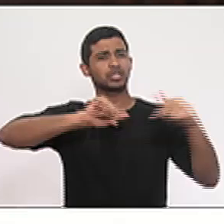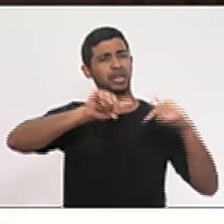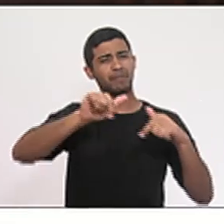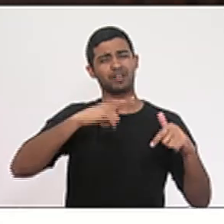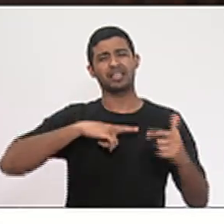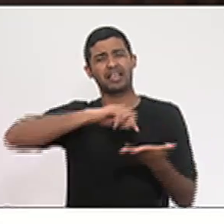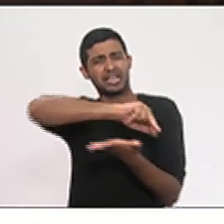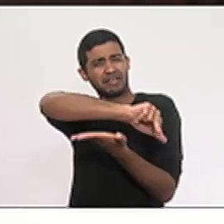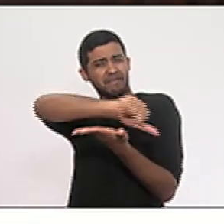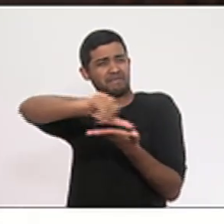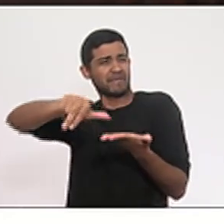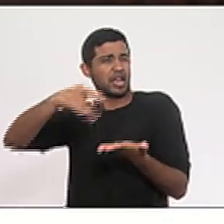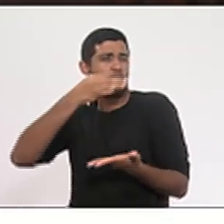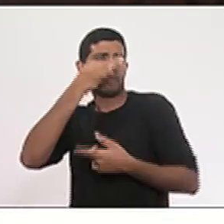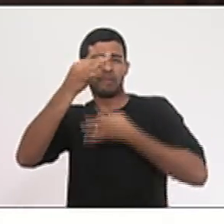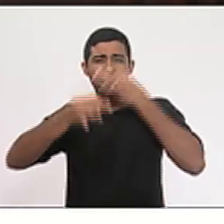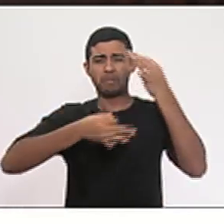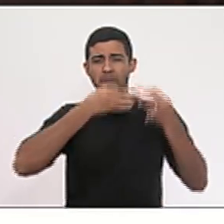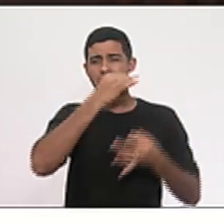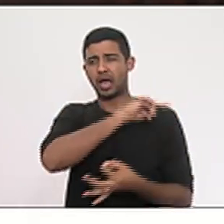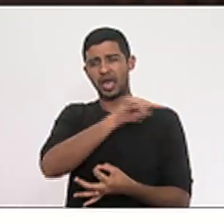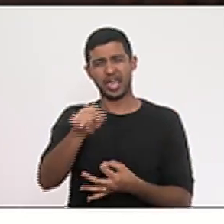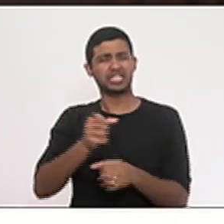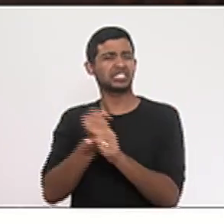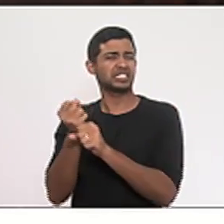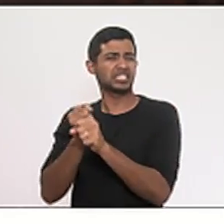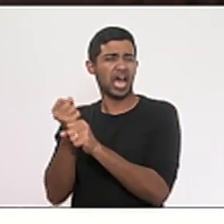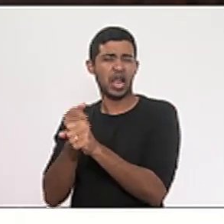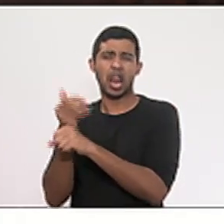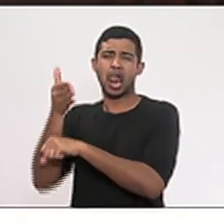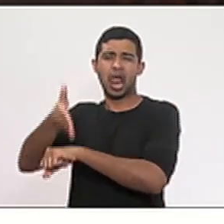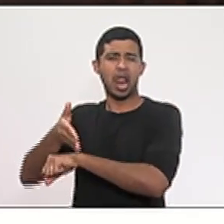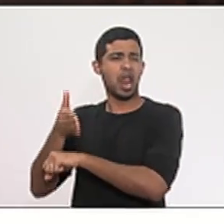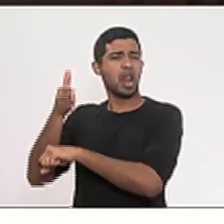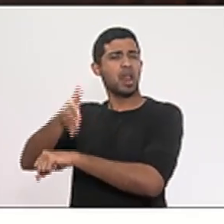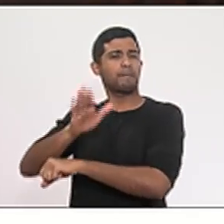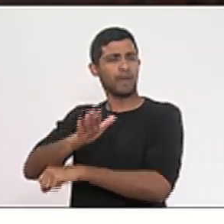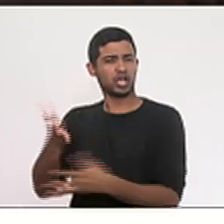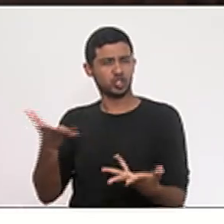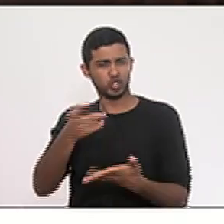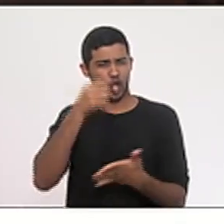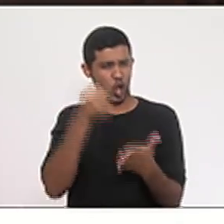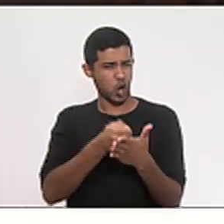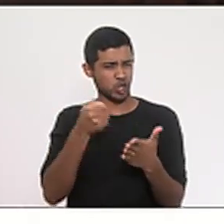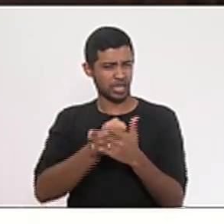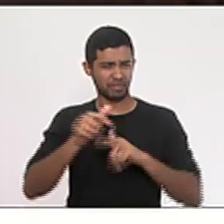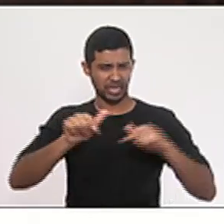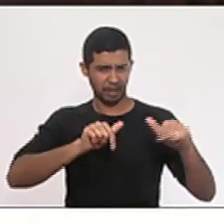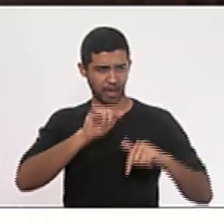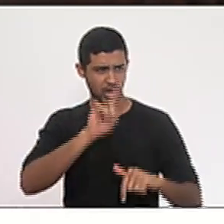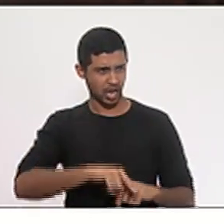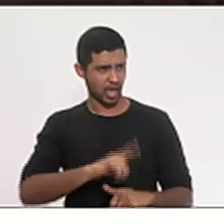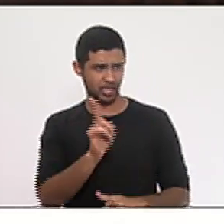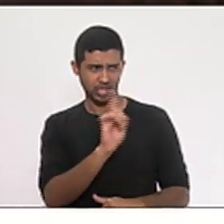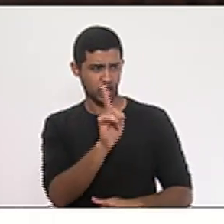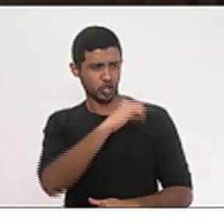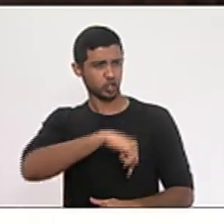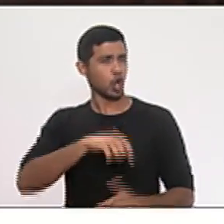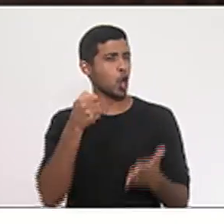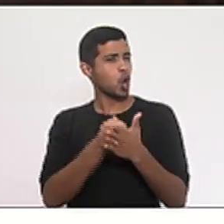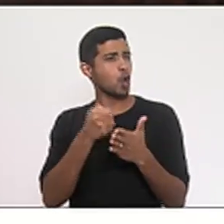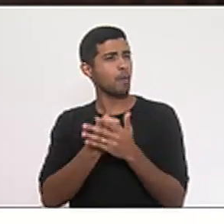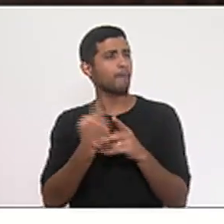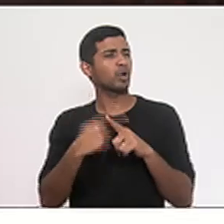contradições que perpassam a nossa empresa, que perpassaram por anos, mas hoje nós não lutamos por nossos empregos, nós lutamos porque sabemos que a água virou